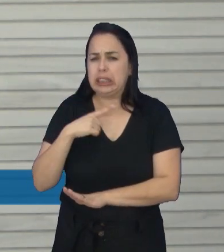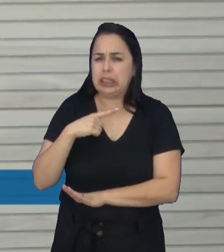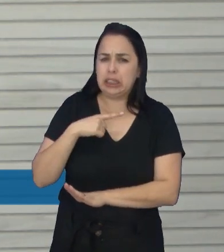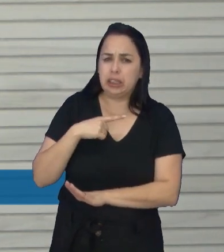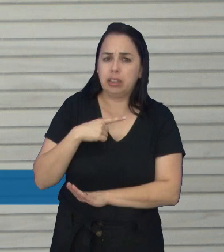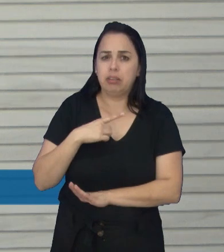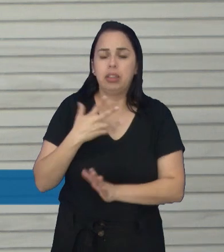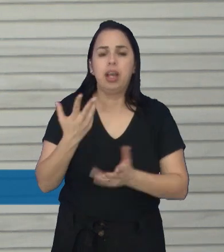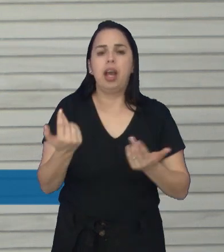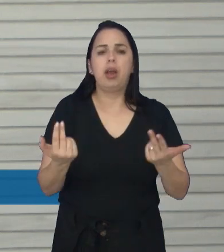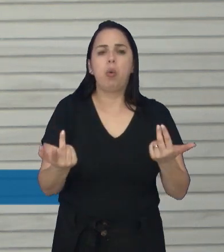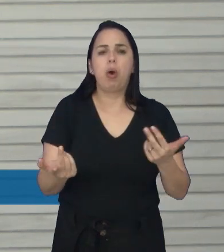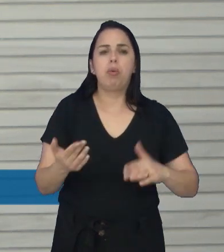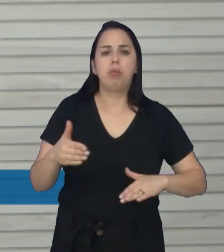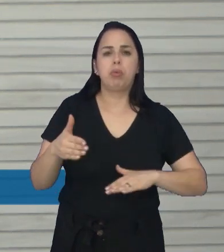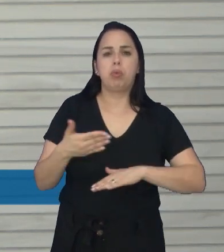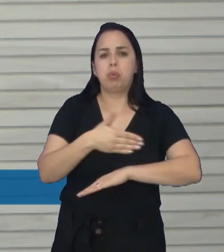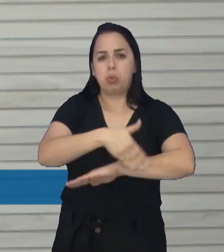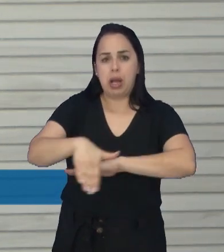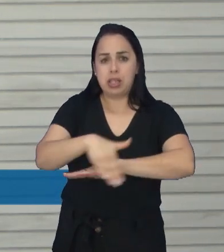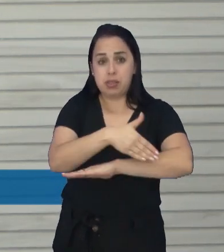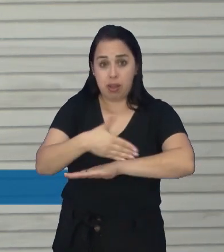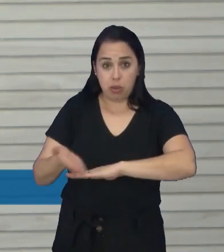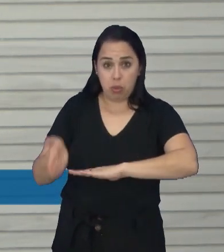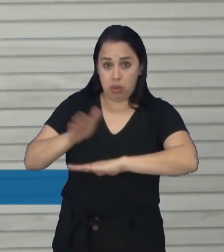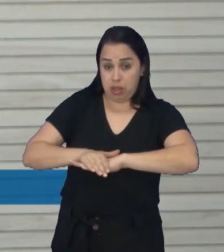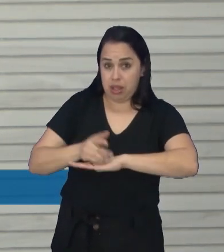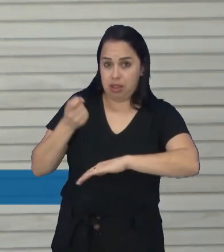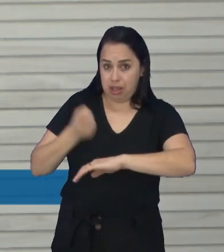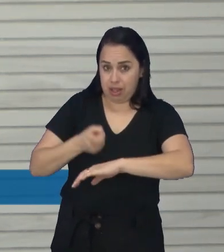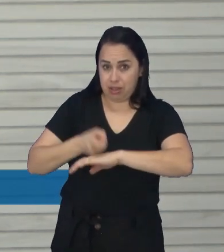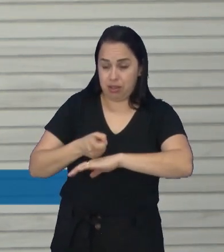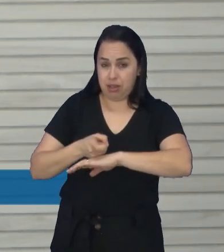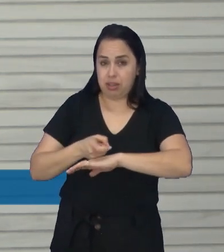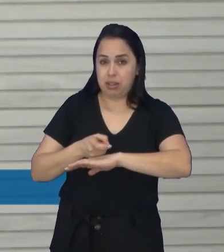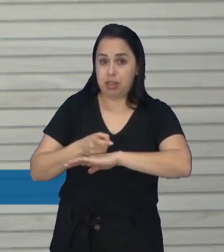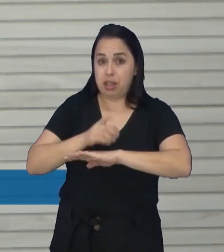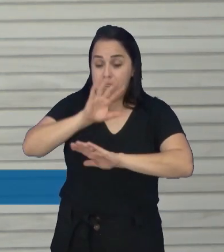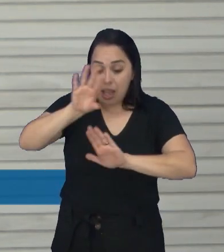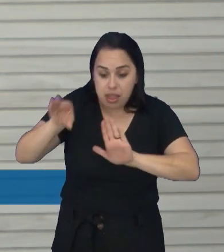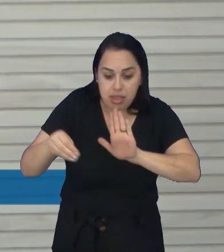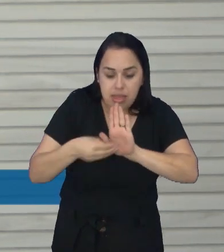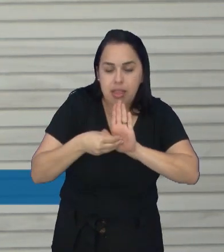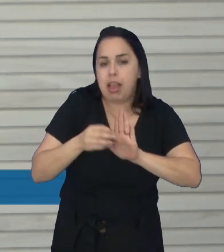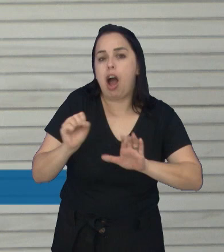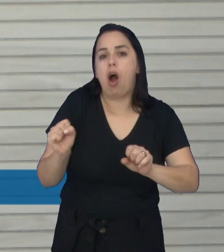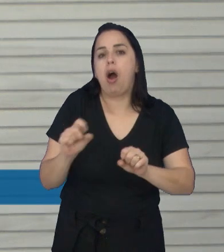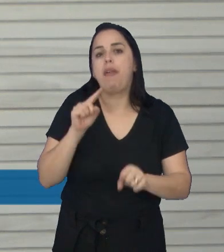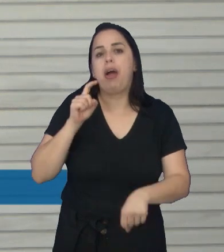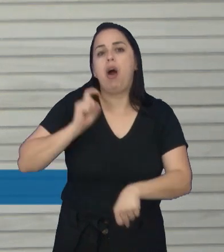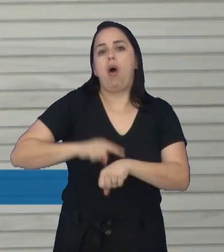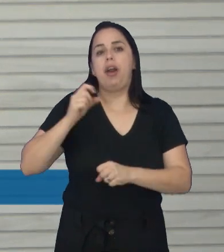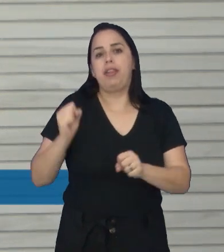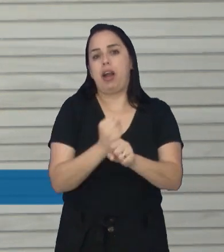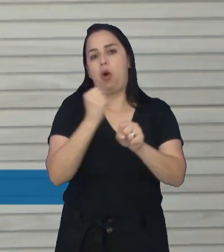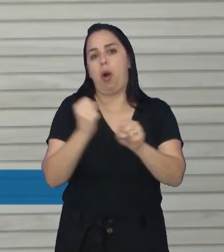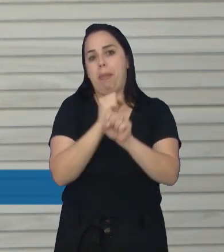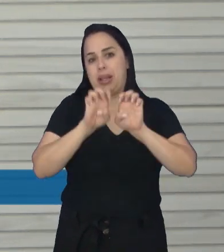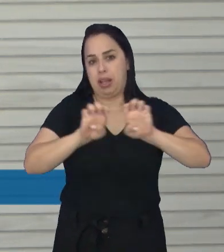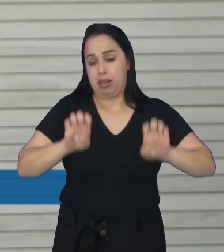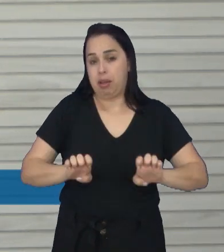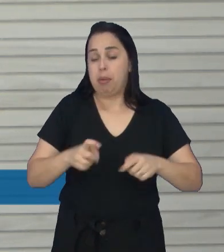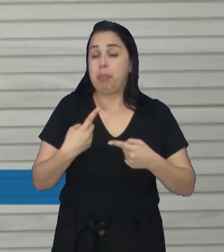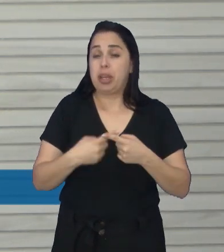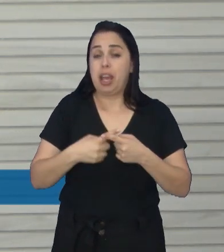coisa nós tomamos pedindo para colocar o asfalto na infra nas obras de infraestrutura porque senão fica a dúvida